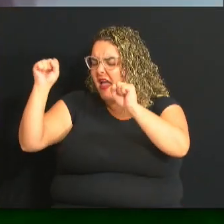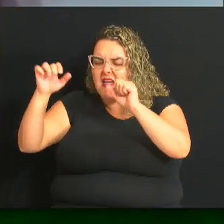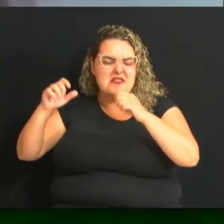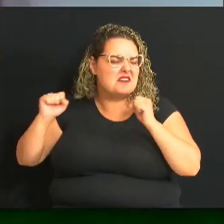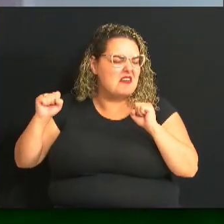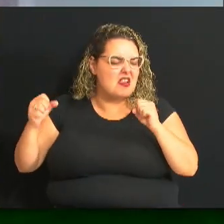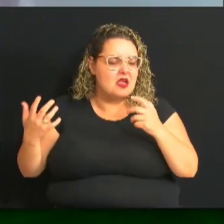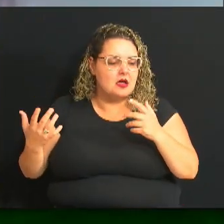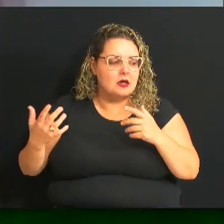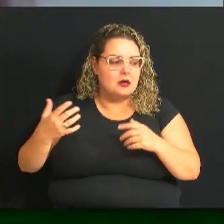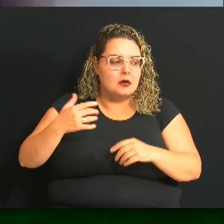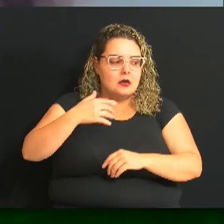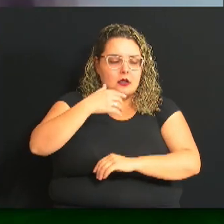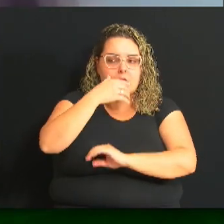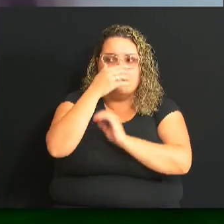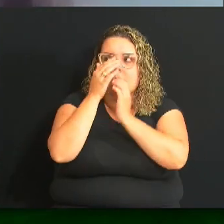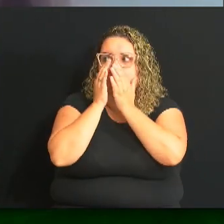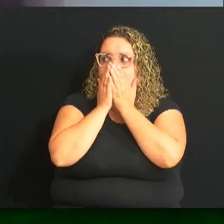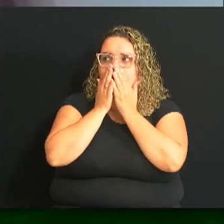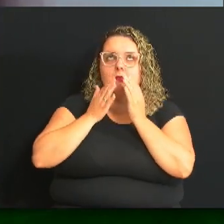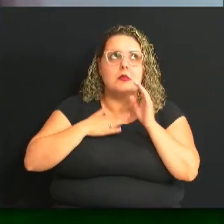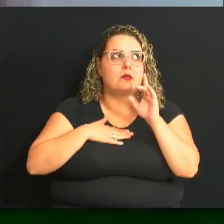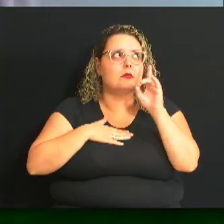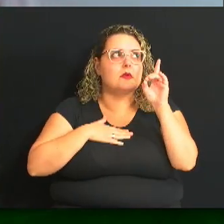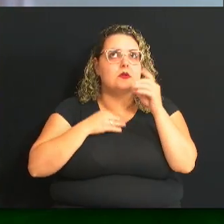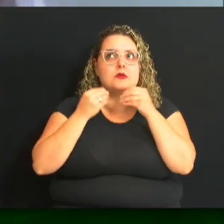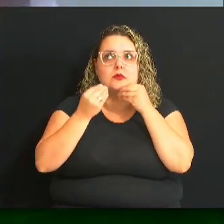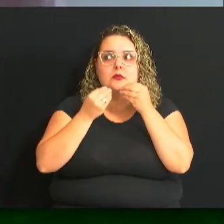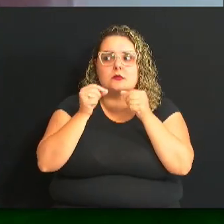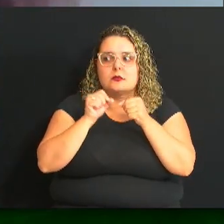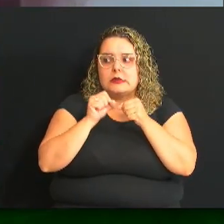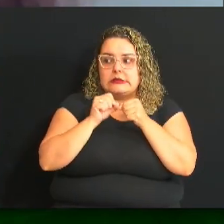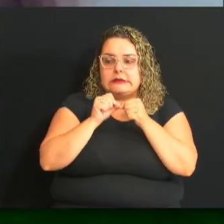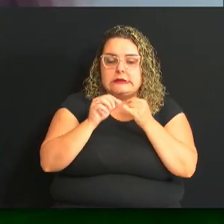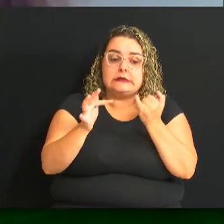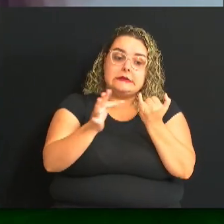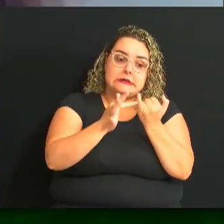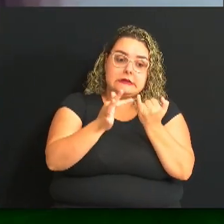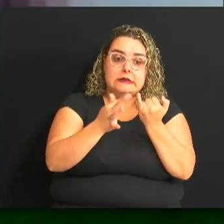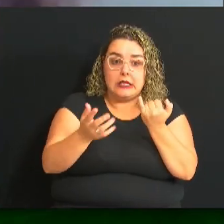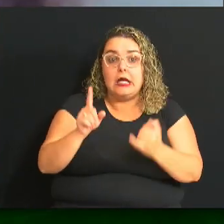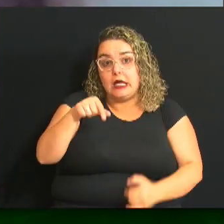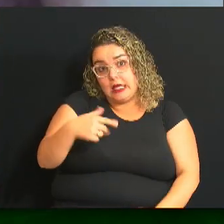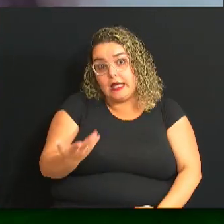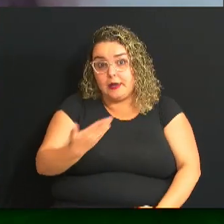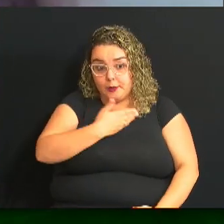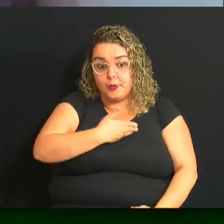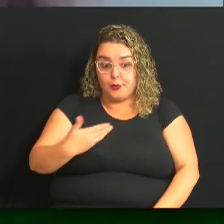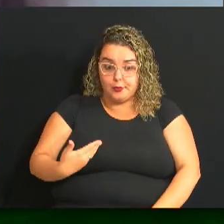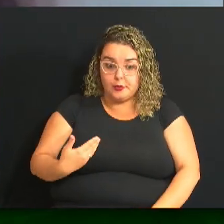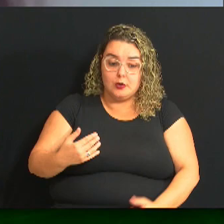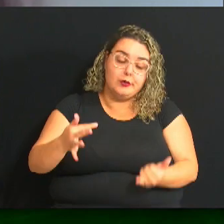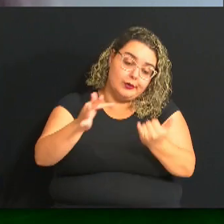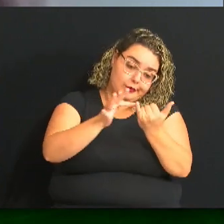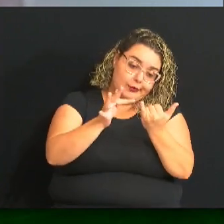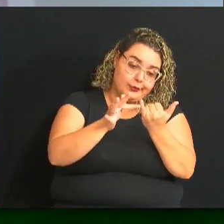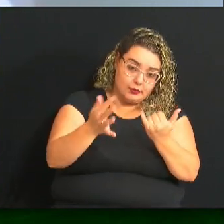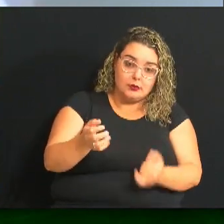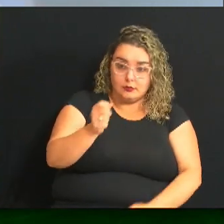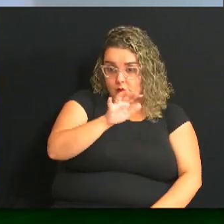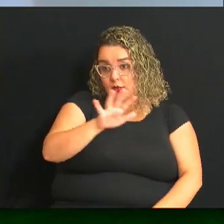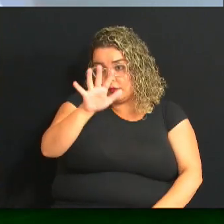fazer, né? Porque o Instituto Federal é público, apesar de ser instituto, ser federal, Sim.